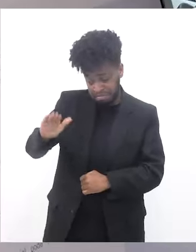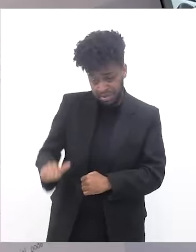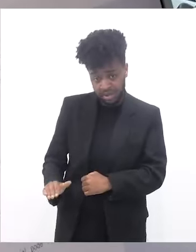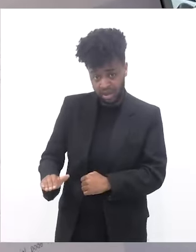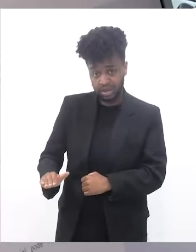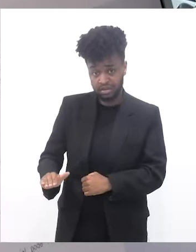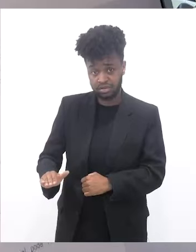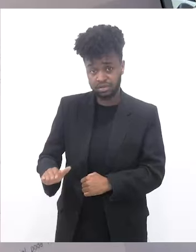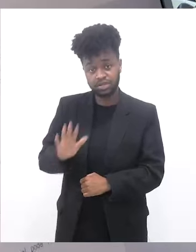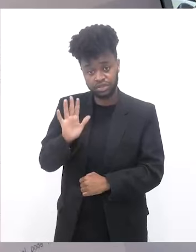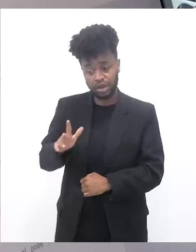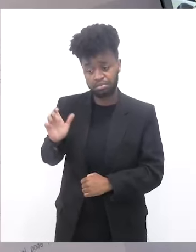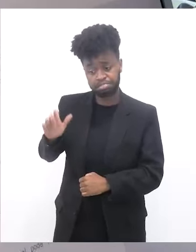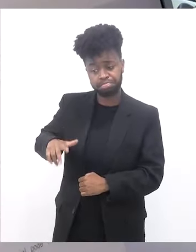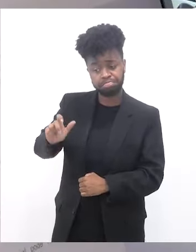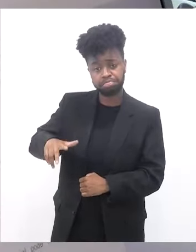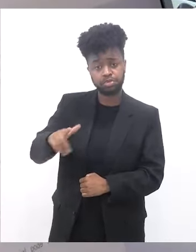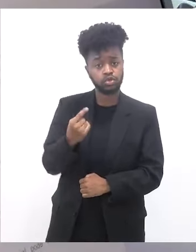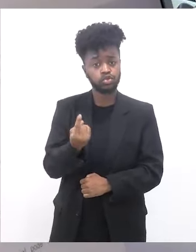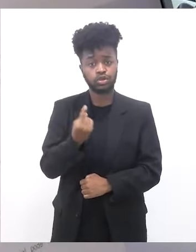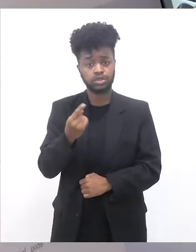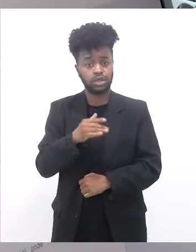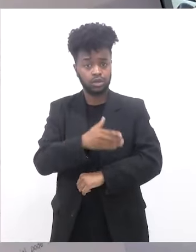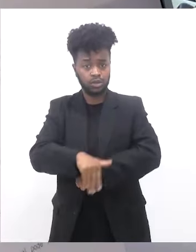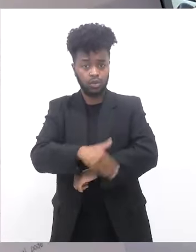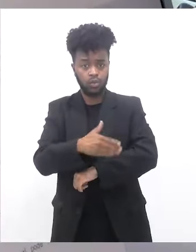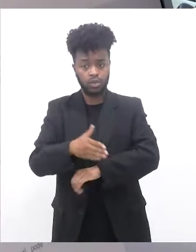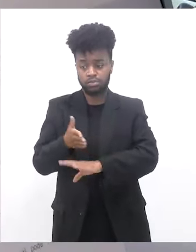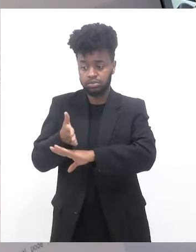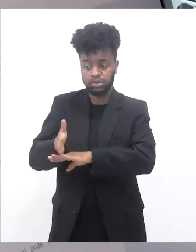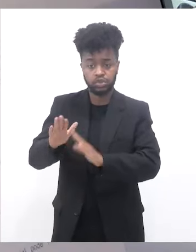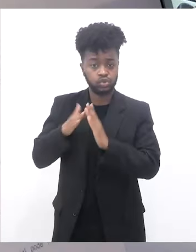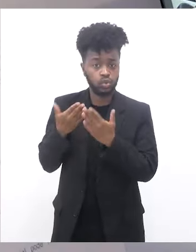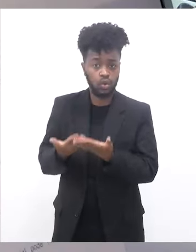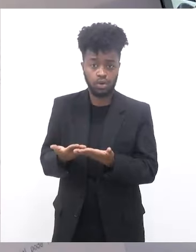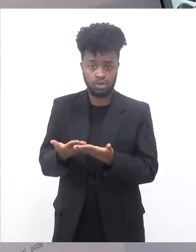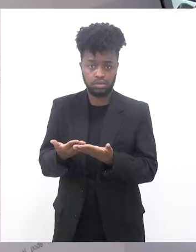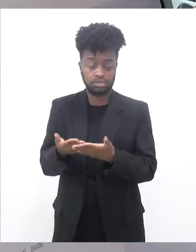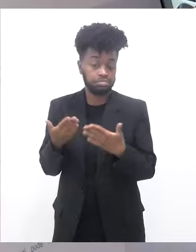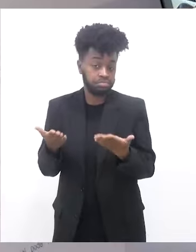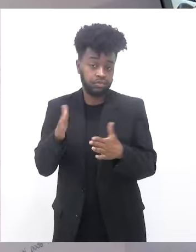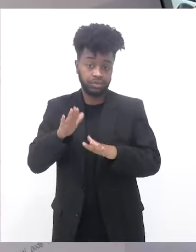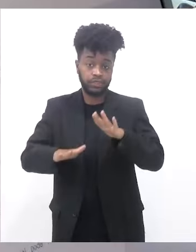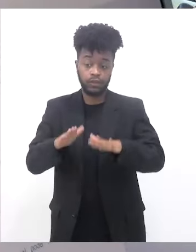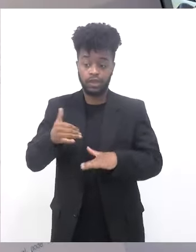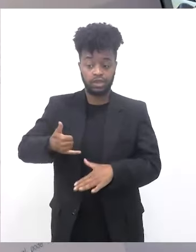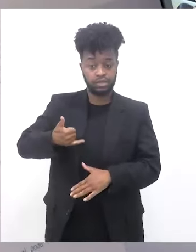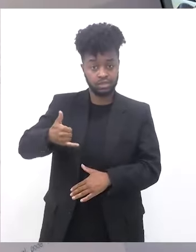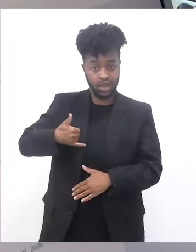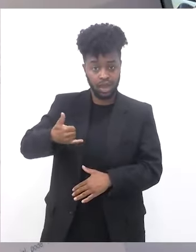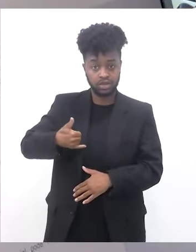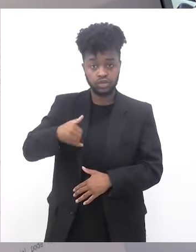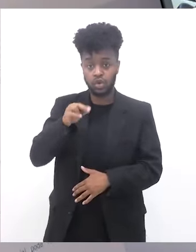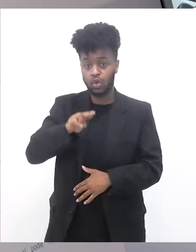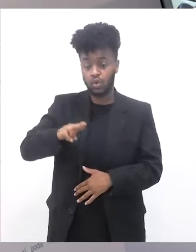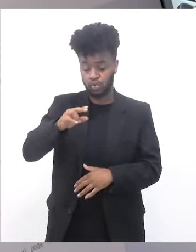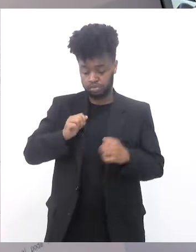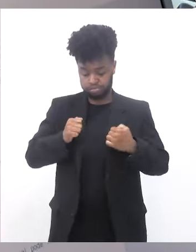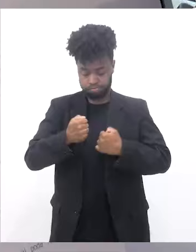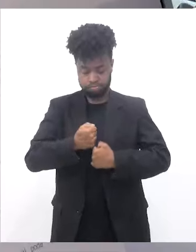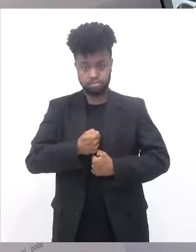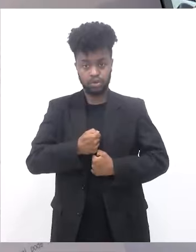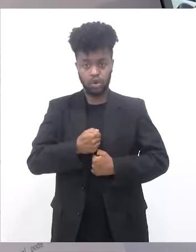pequenas, elas já andam sozinhas na rua para ir para a escola. E elas, dependendo da faixa etária, elas usam